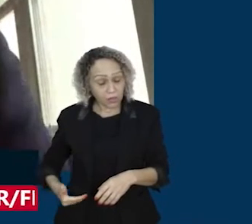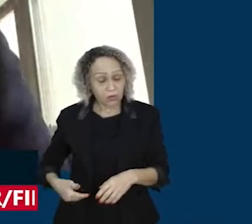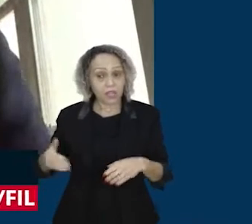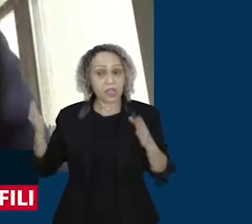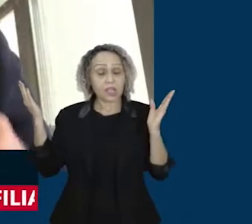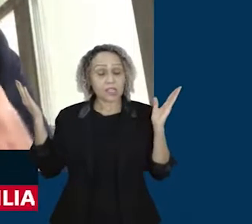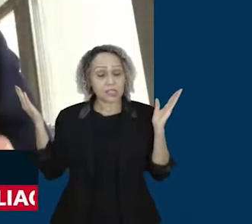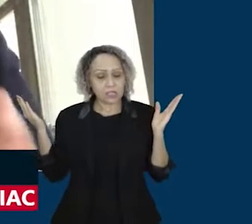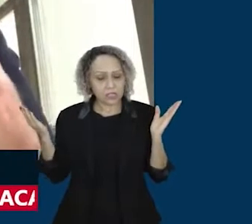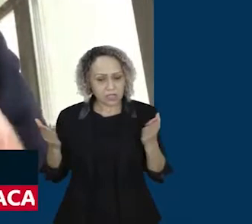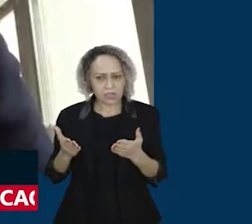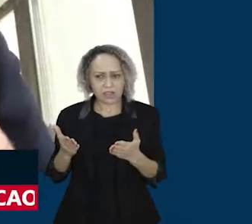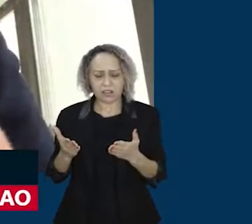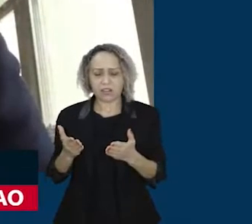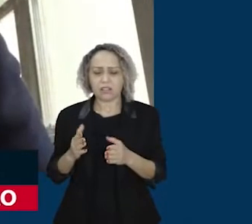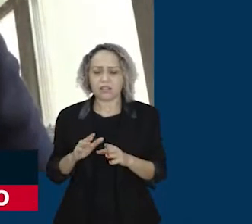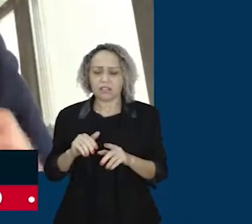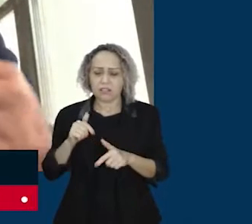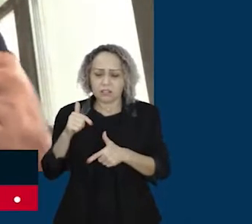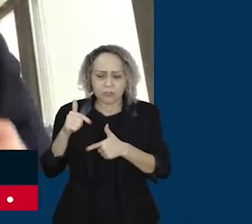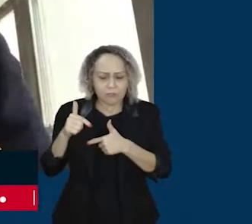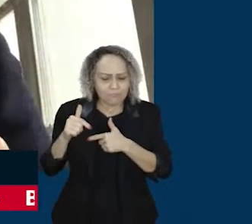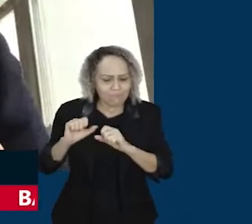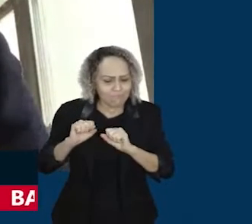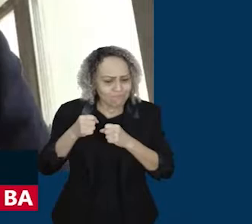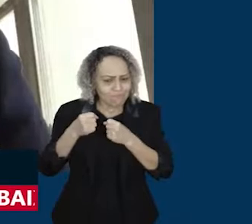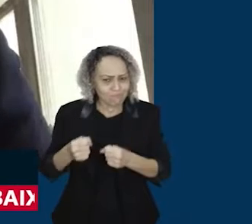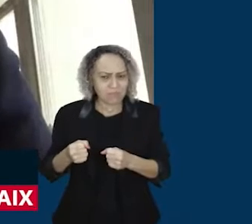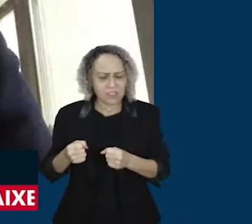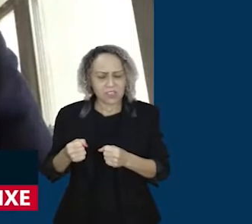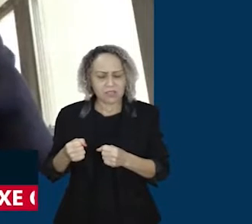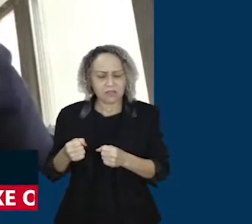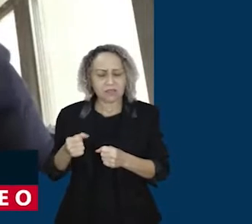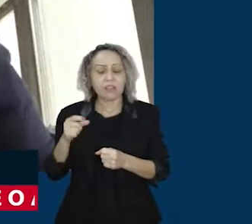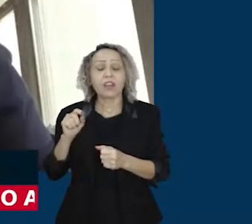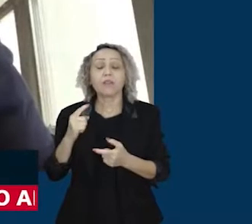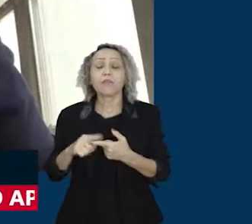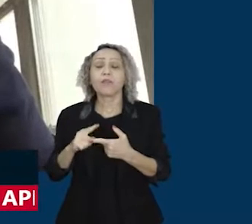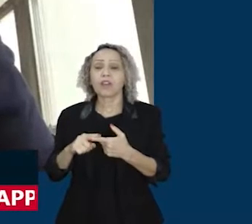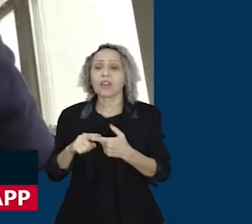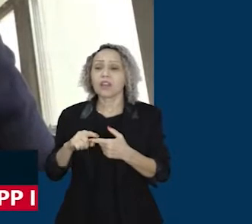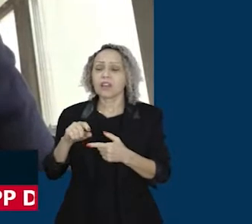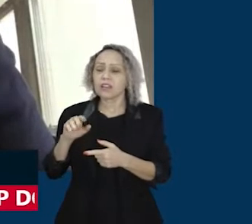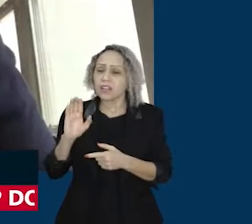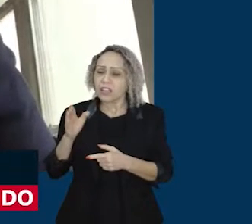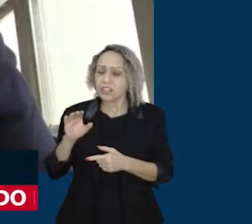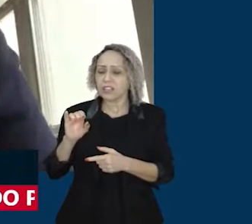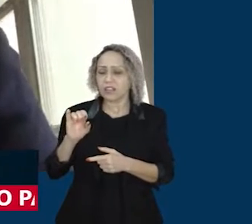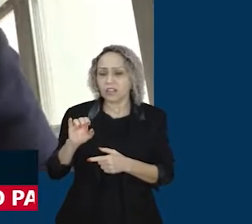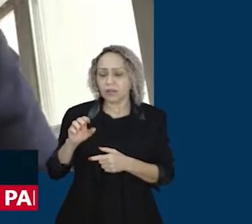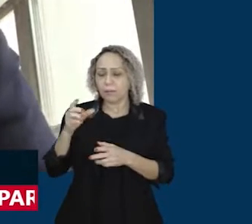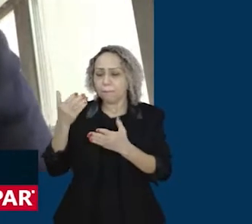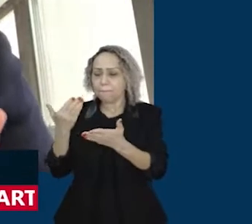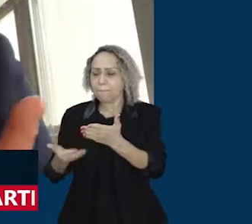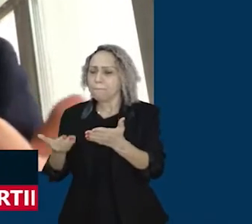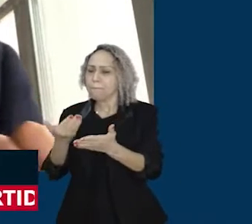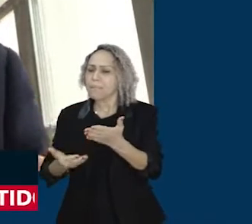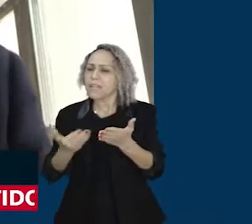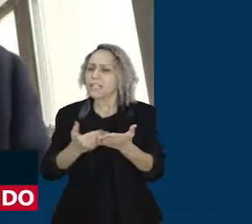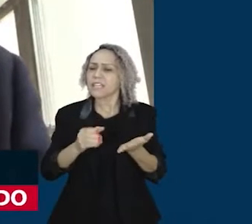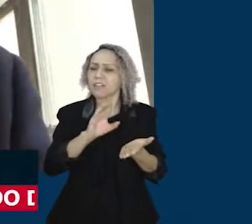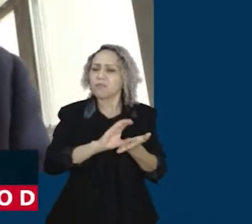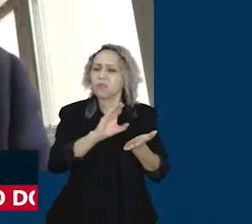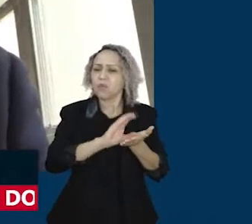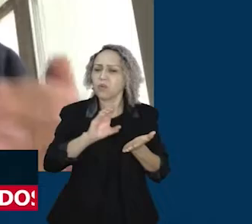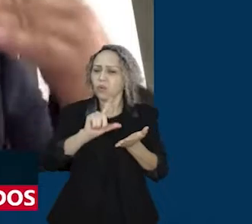um esforço de frustração de receita, de perda. Por quê? Porque este preço básico, para efeito